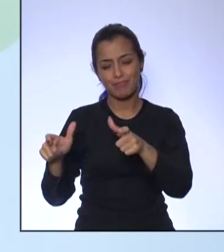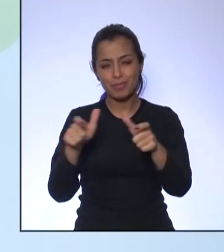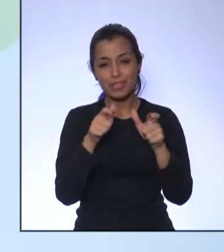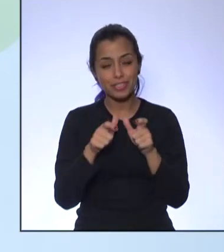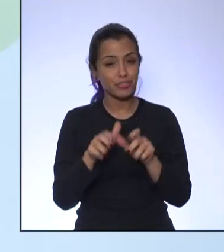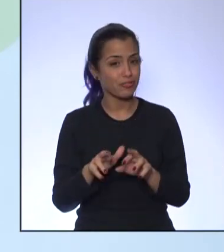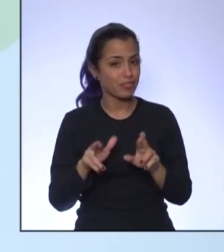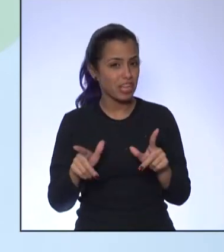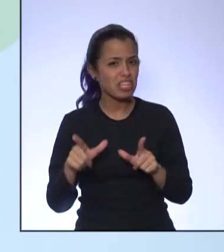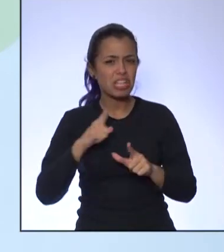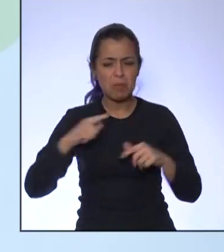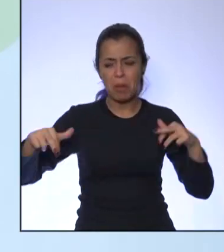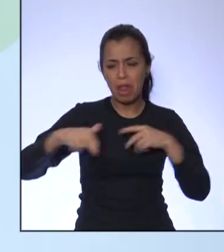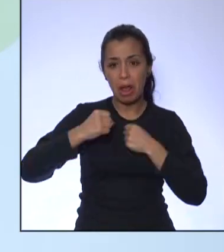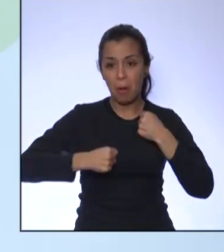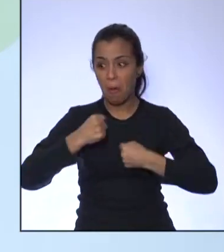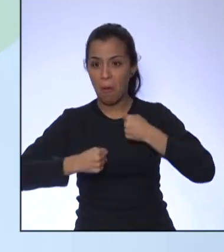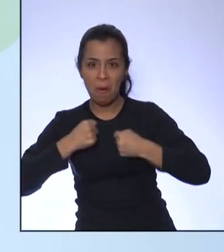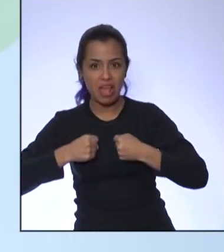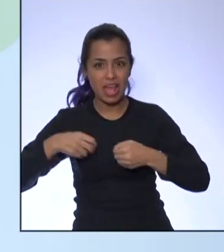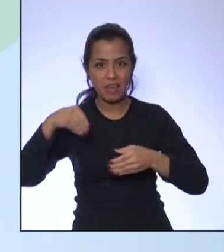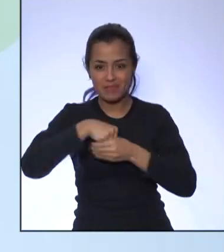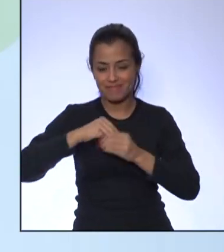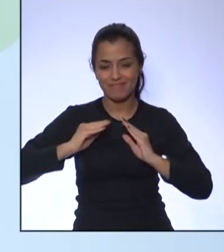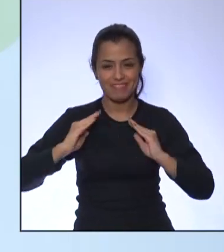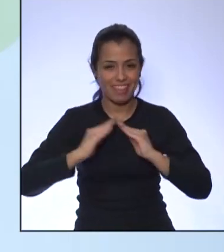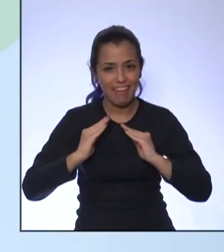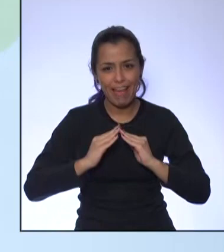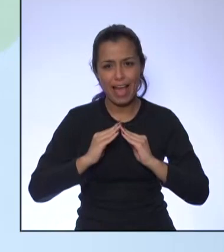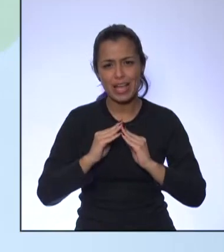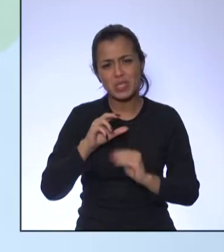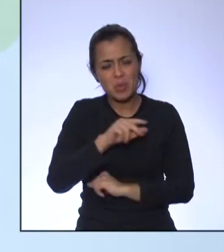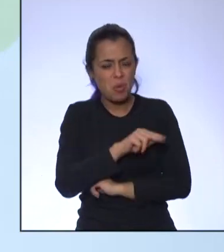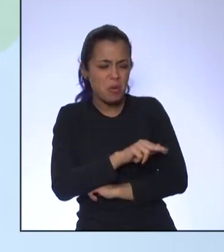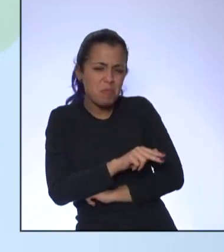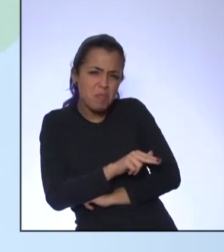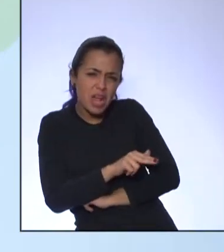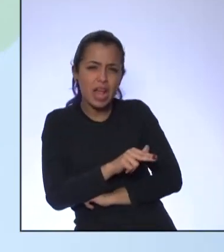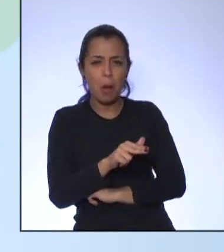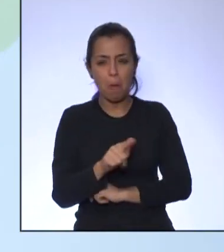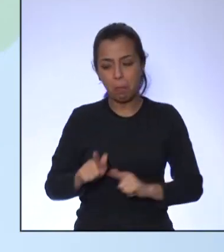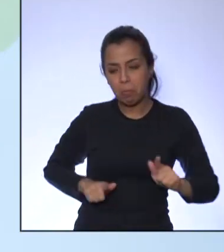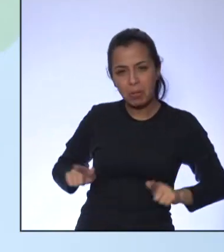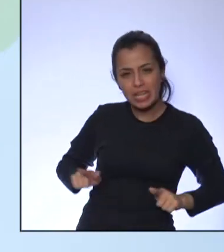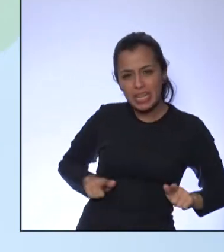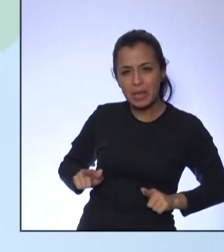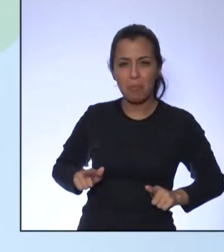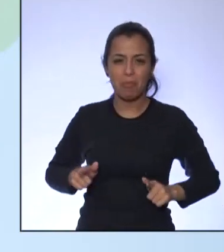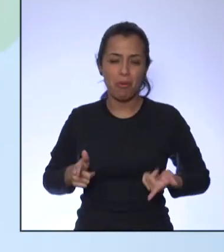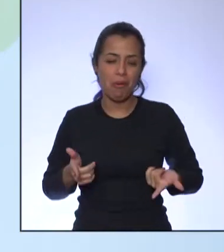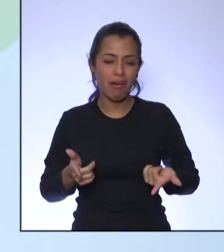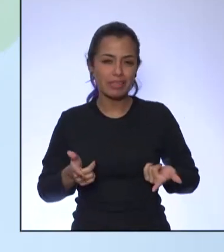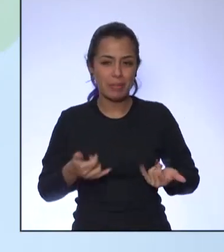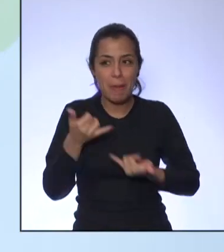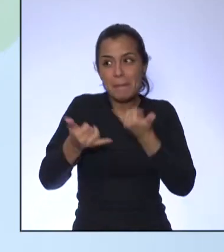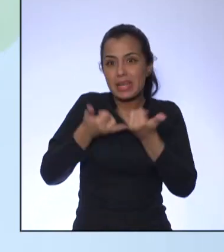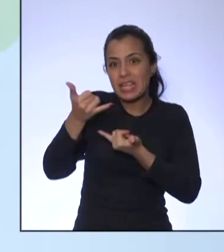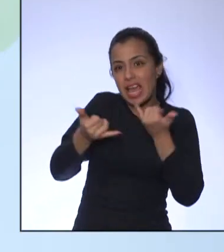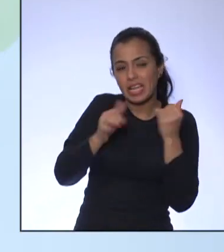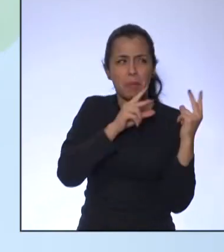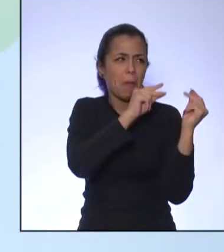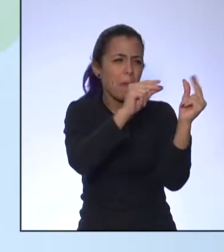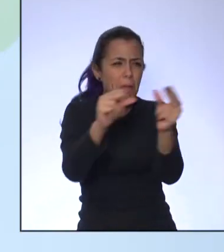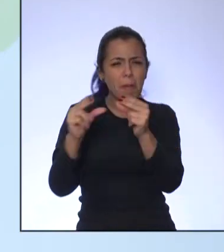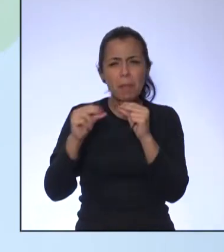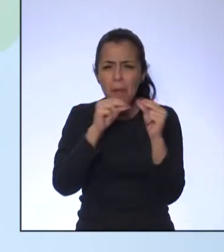deve ter gente correndo pela casa, deve ter algum irmão, irmã, primo, alguém brincando, alguém falando, às vezes alguém